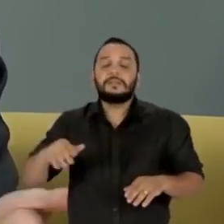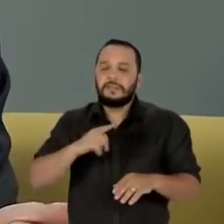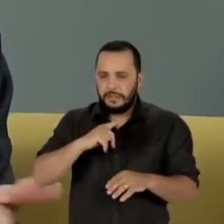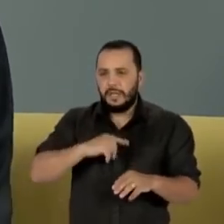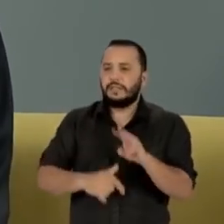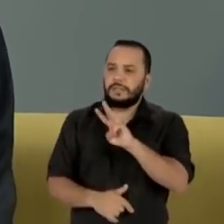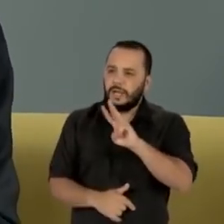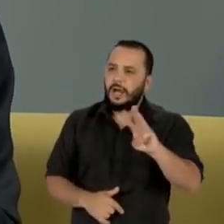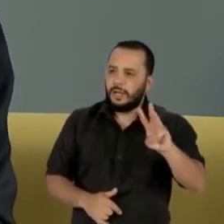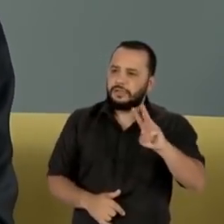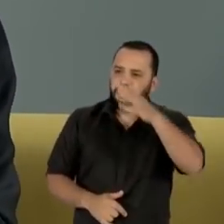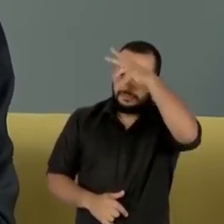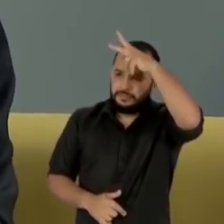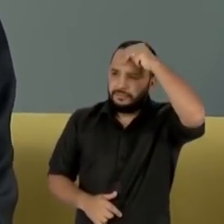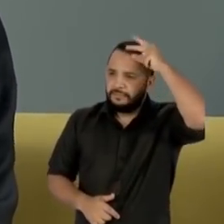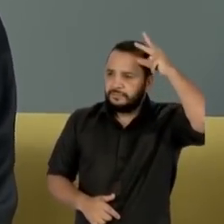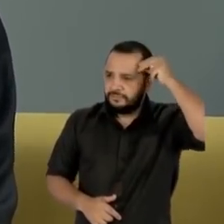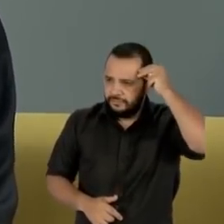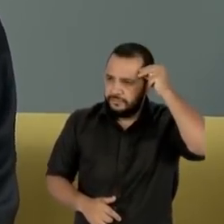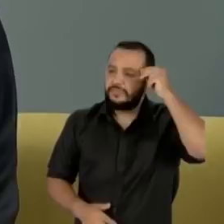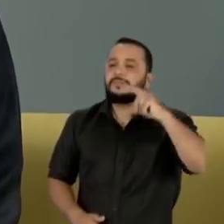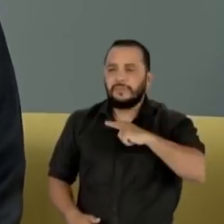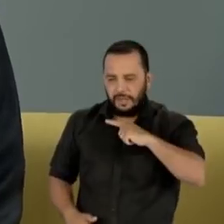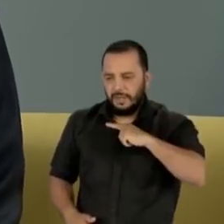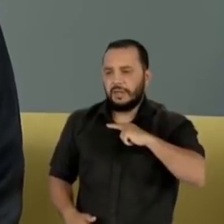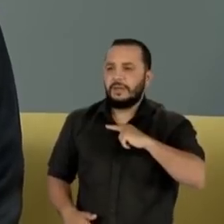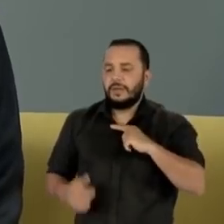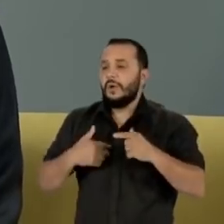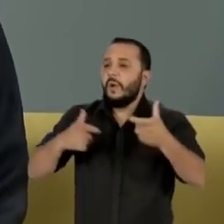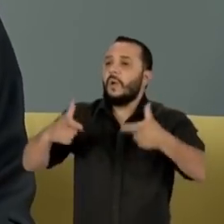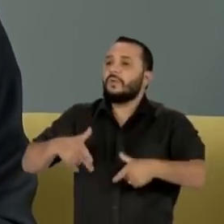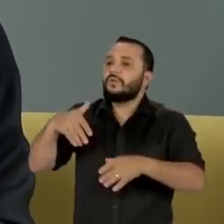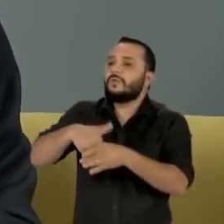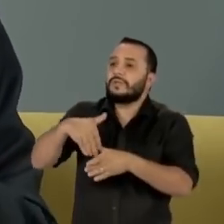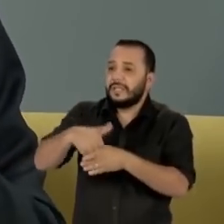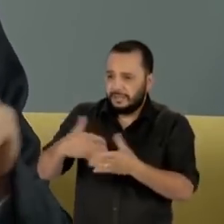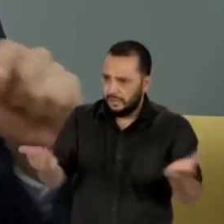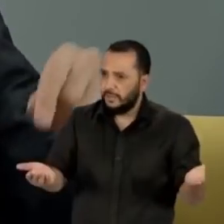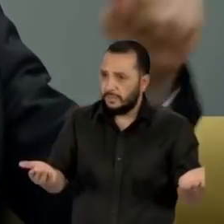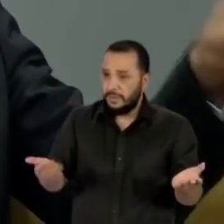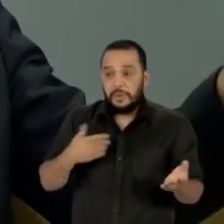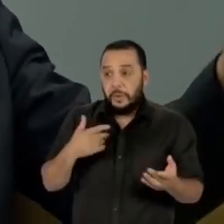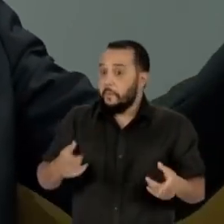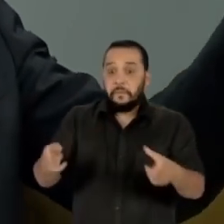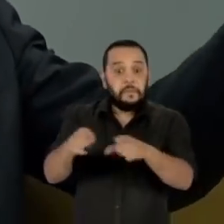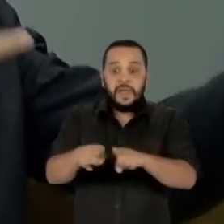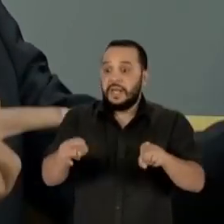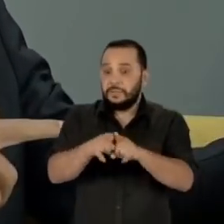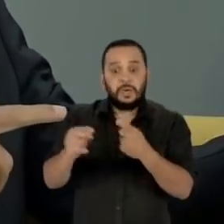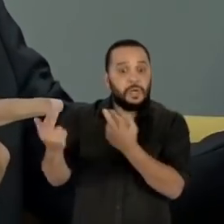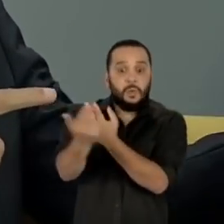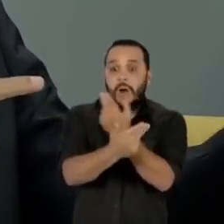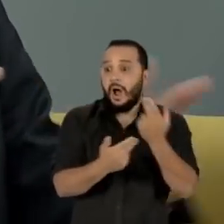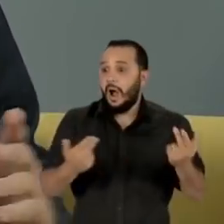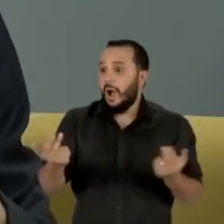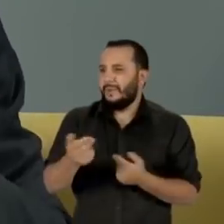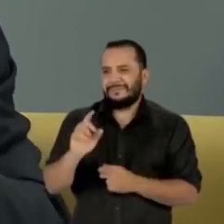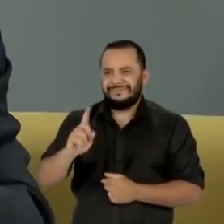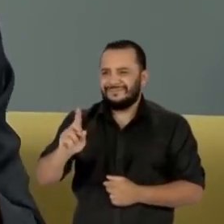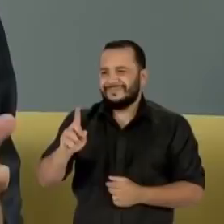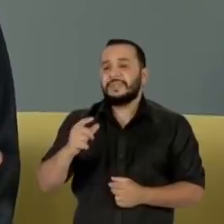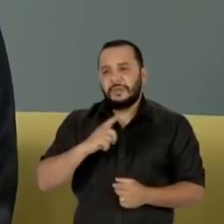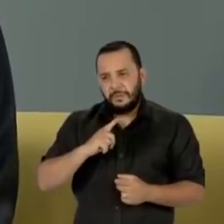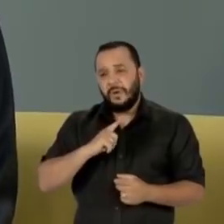site da prefeitura onde a pessoa morar novamente vai ter indicação do local de votação dela não necessariamente ao mesmo local de eleição para presidente do ano